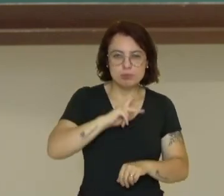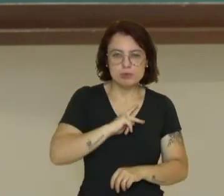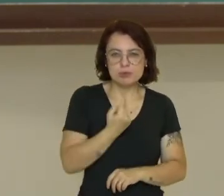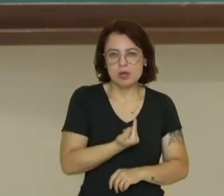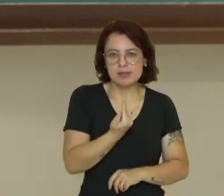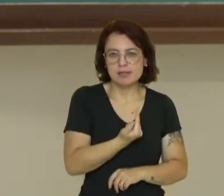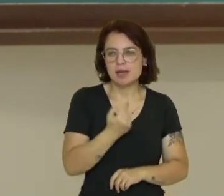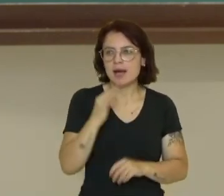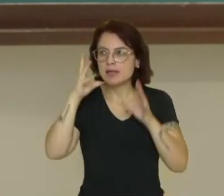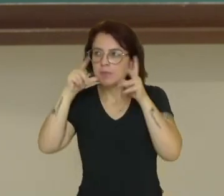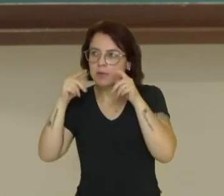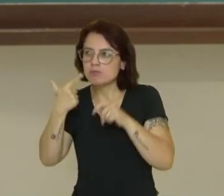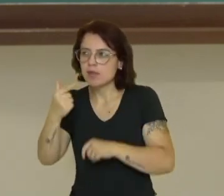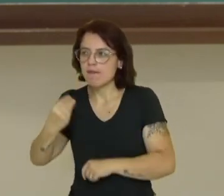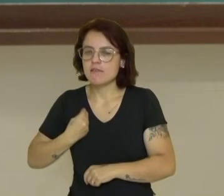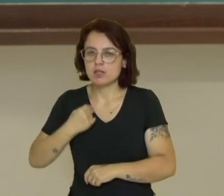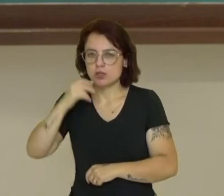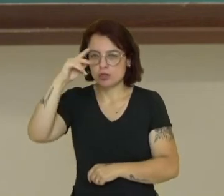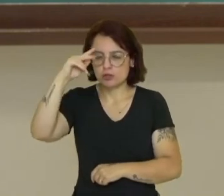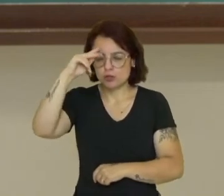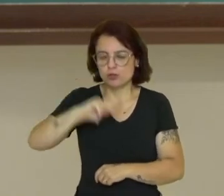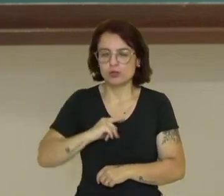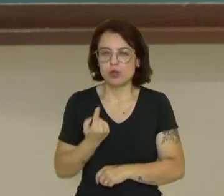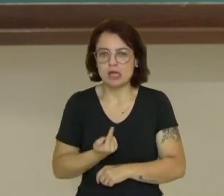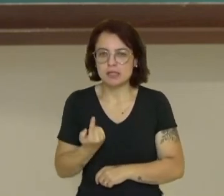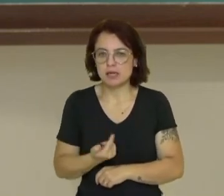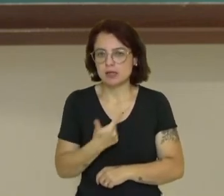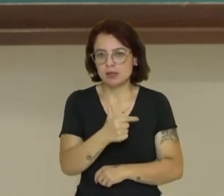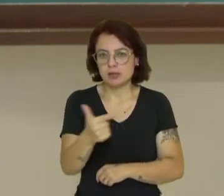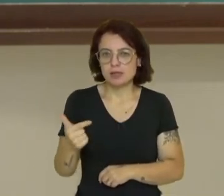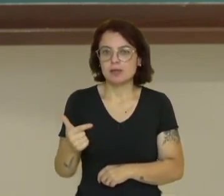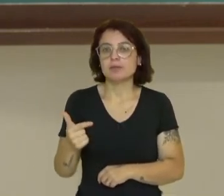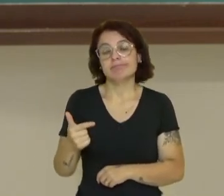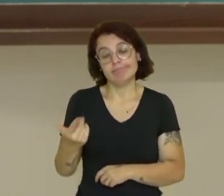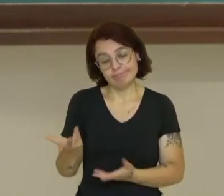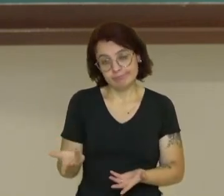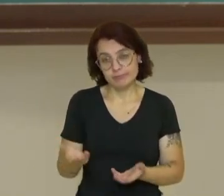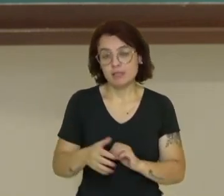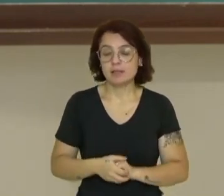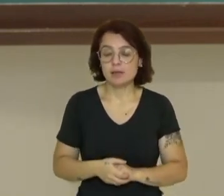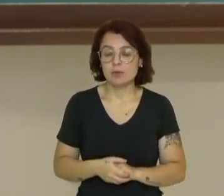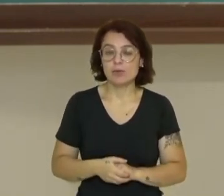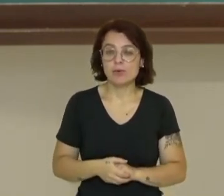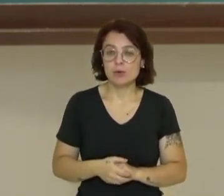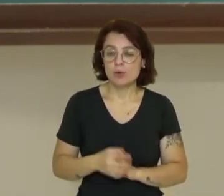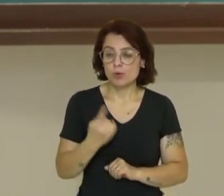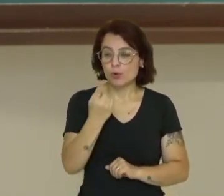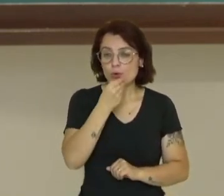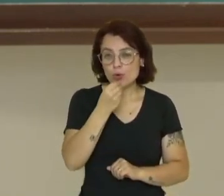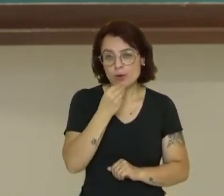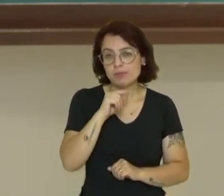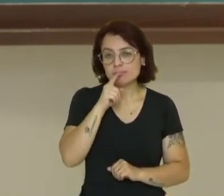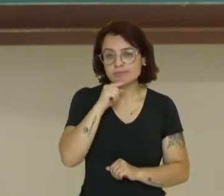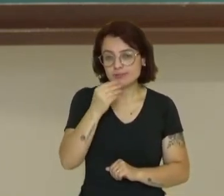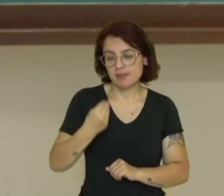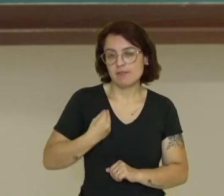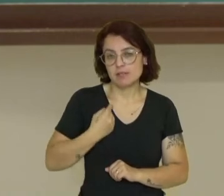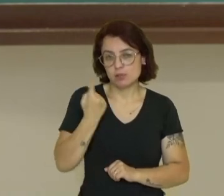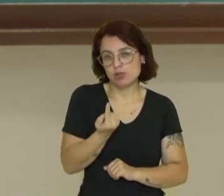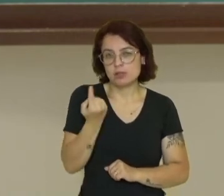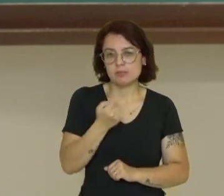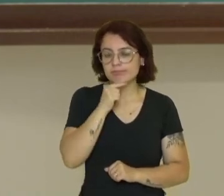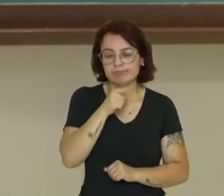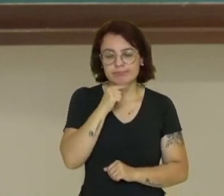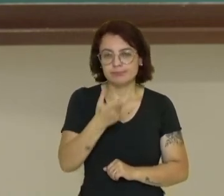como os animais também não vivem sozinhos, você jamais vai ver uma colmeia com um indivíduo só, né? Então ele fala isso